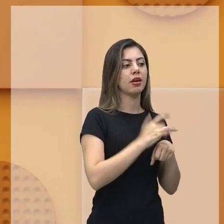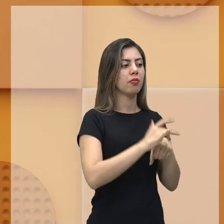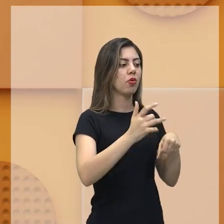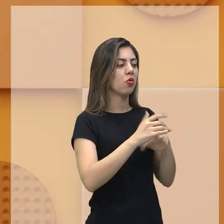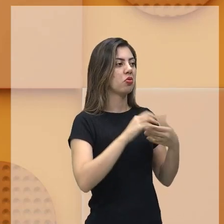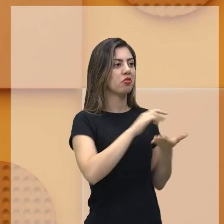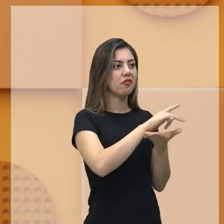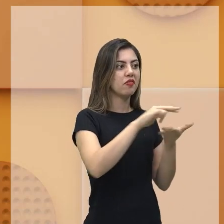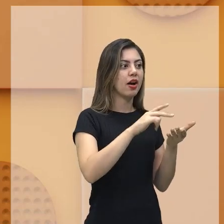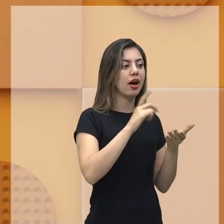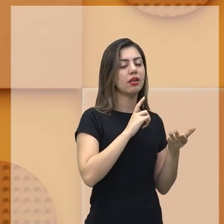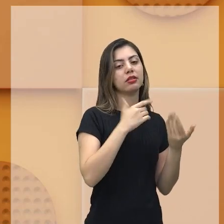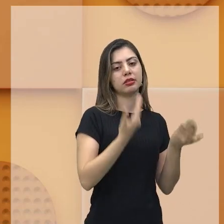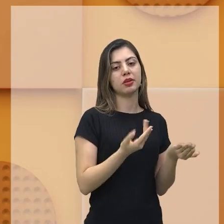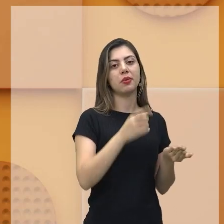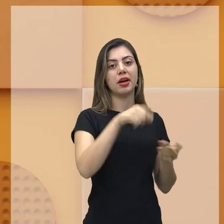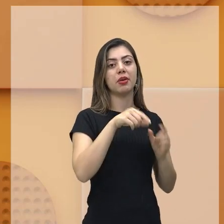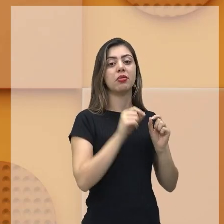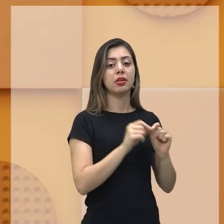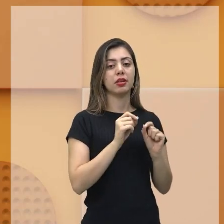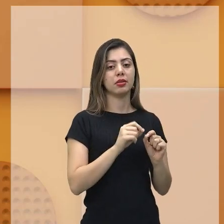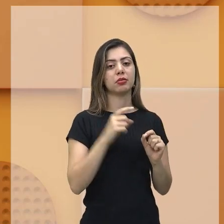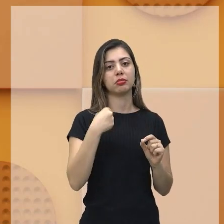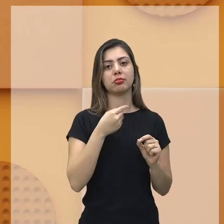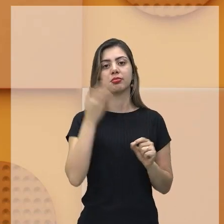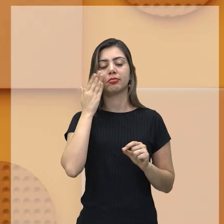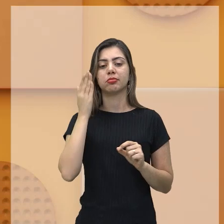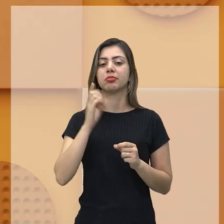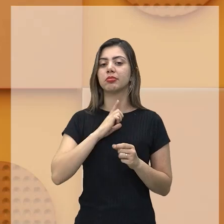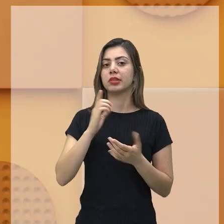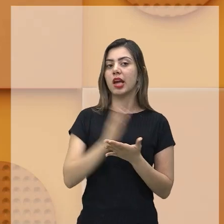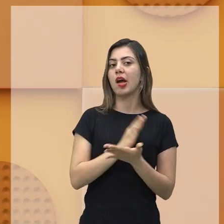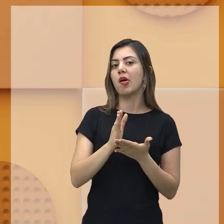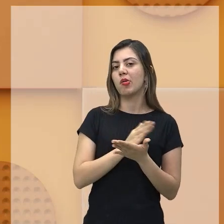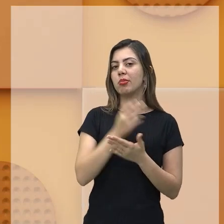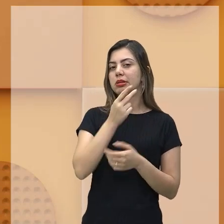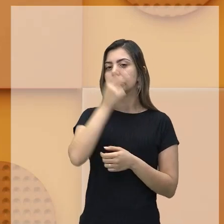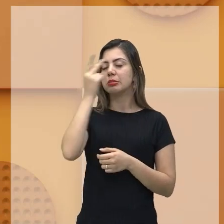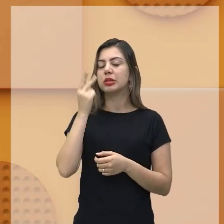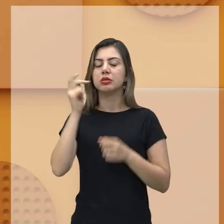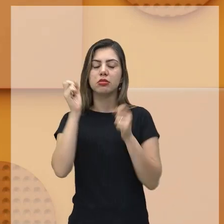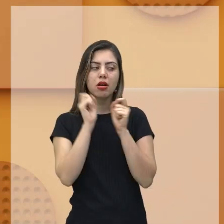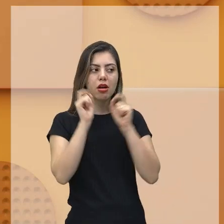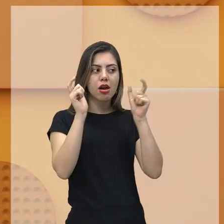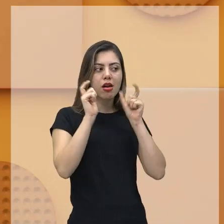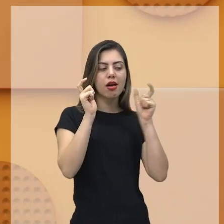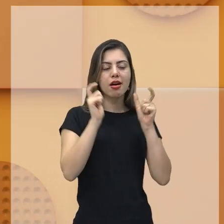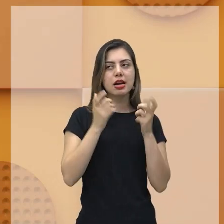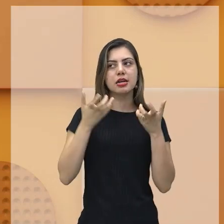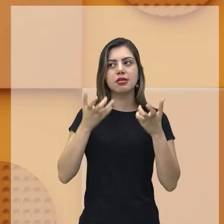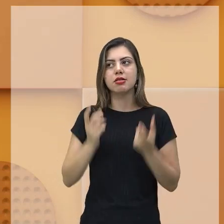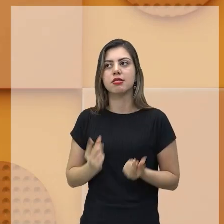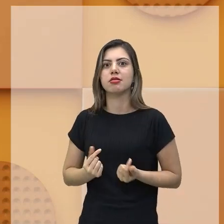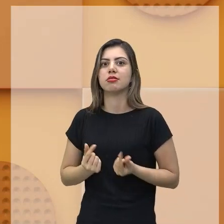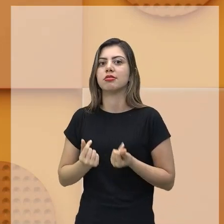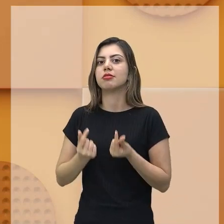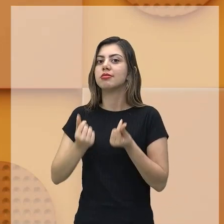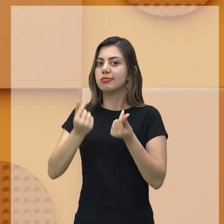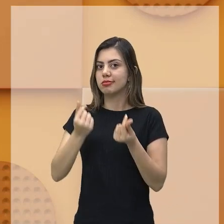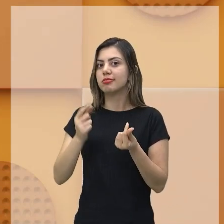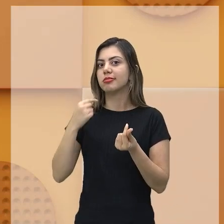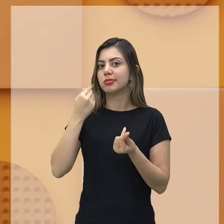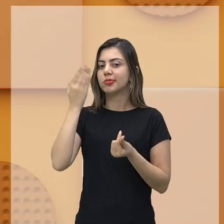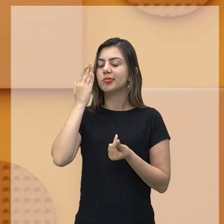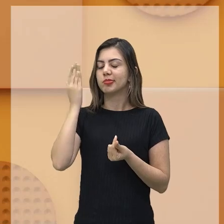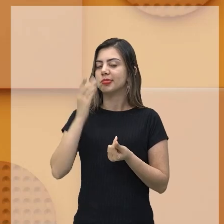riqueza, obviamente a população vai... Alguns indivíduos crescem o olho em cima dessa